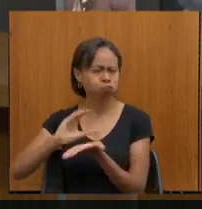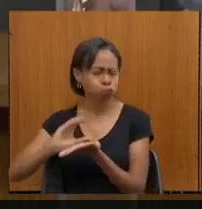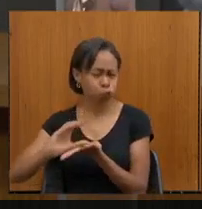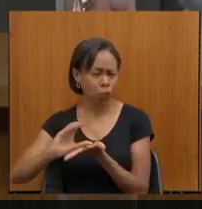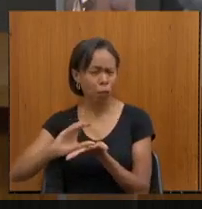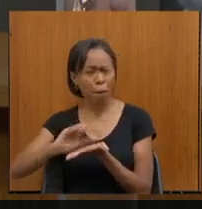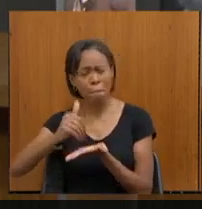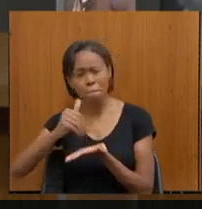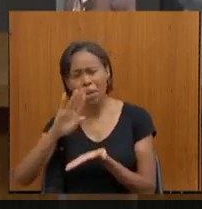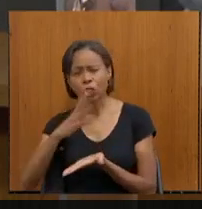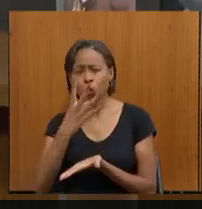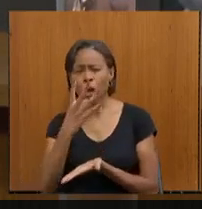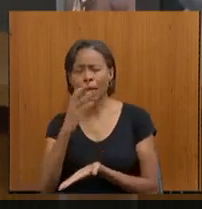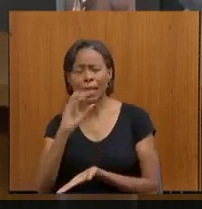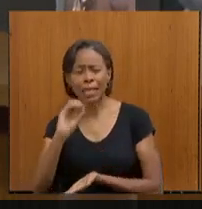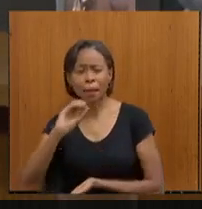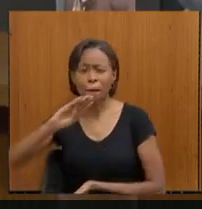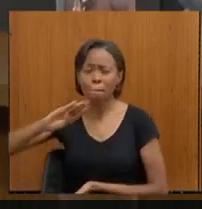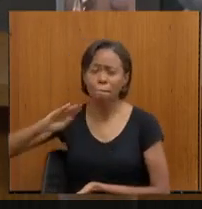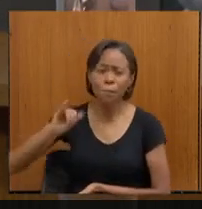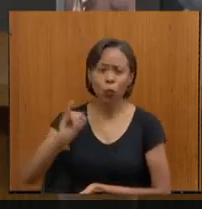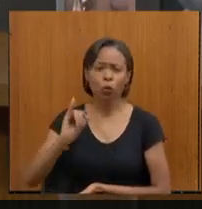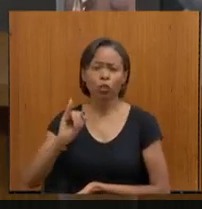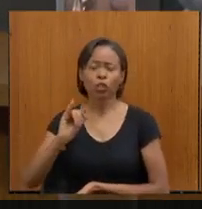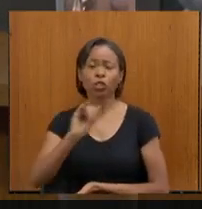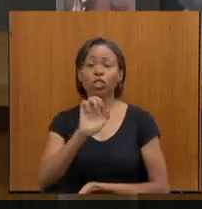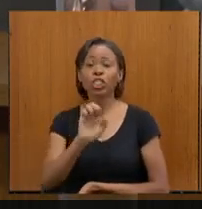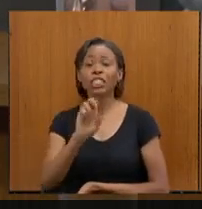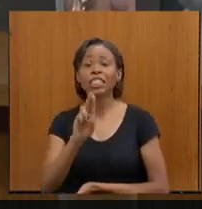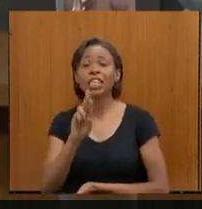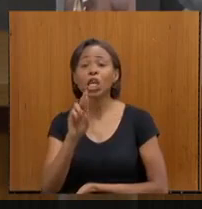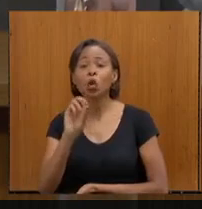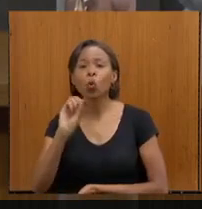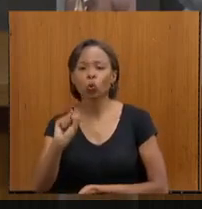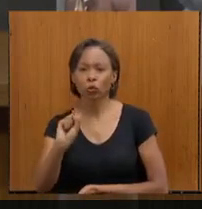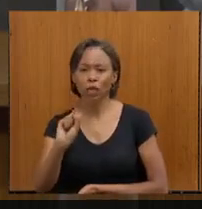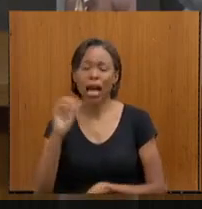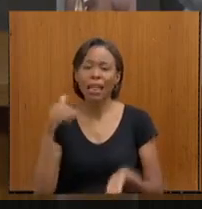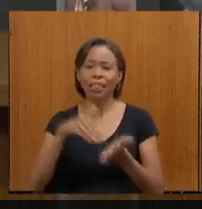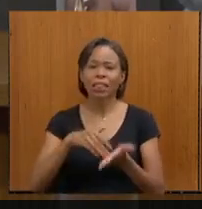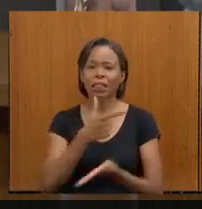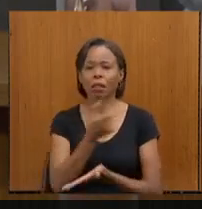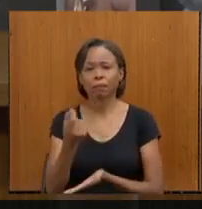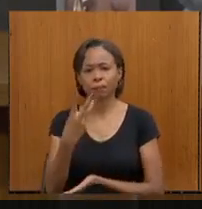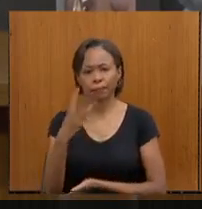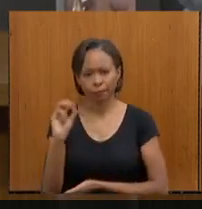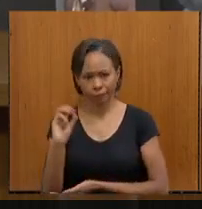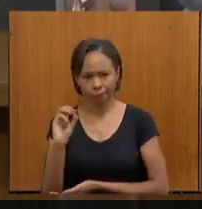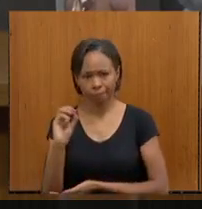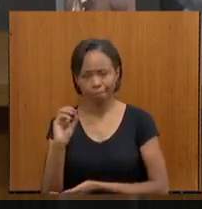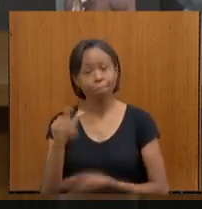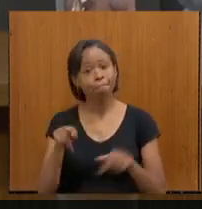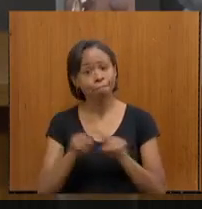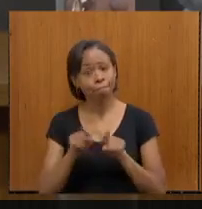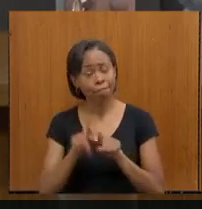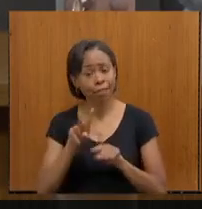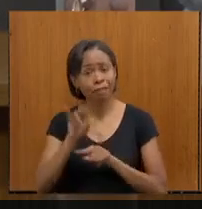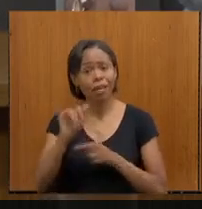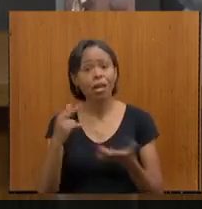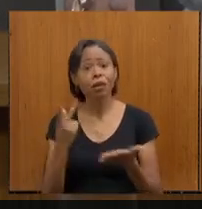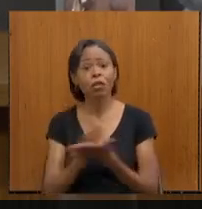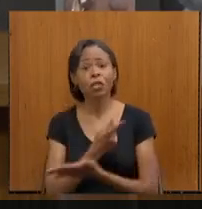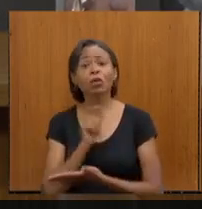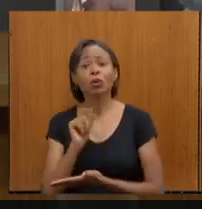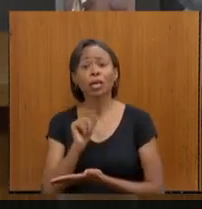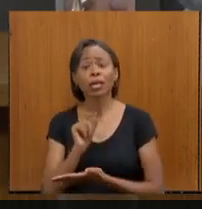bilhões de euros até 2080 Então é isso ao mesmo tempo vai o que vai acontecer com